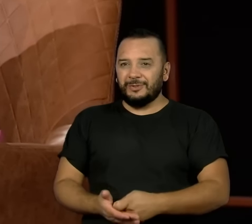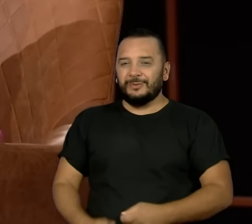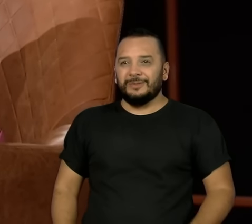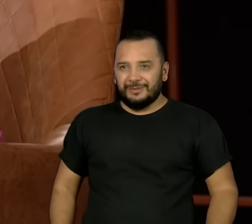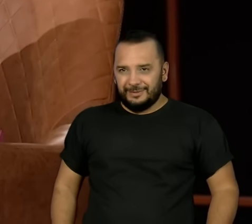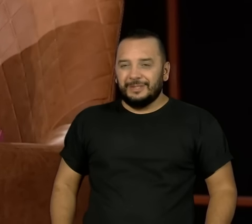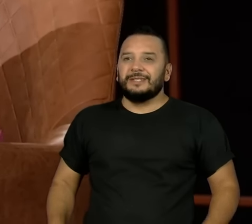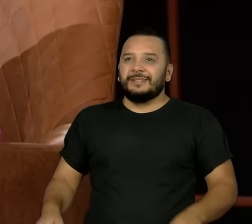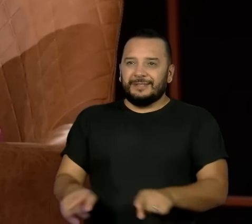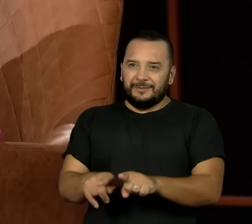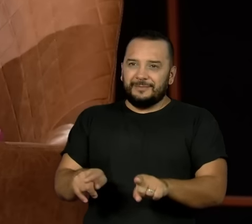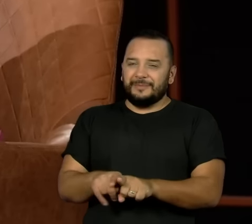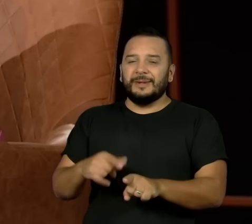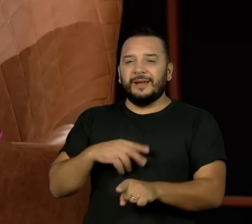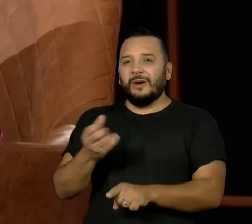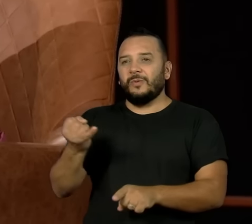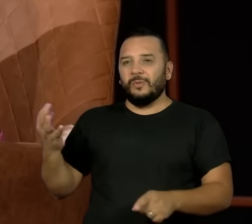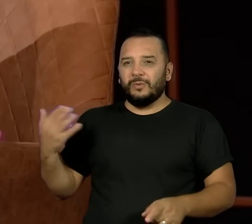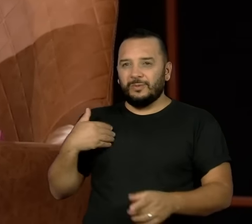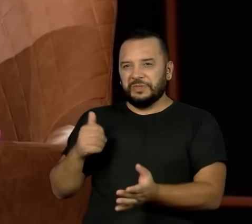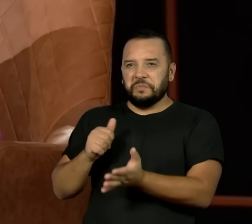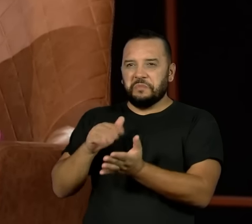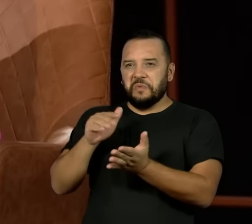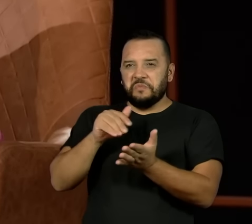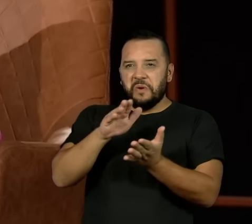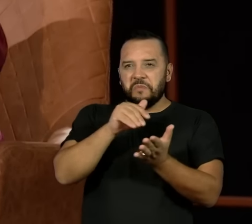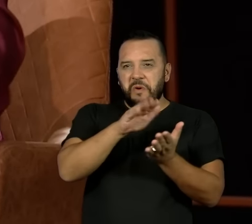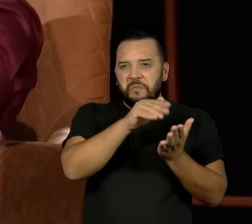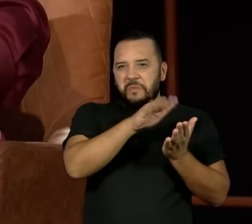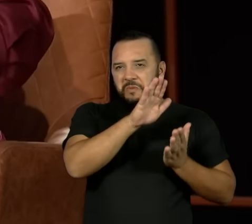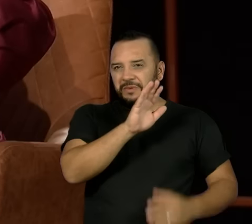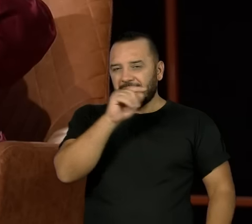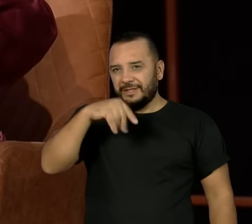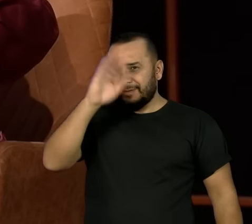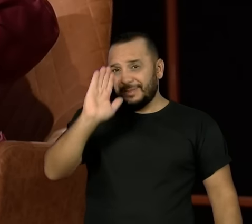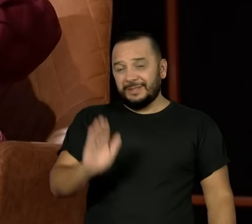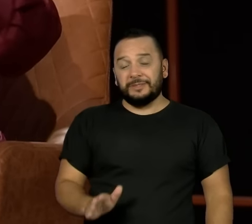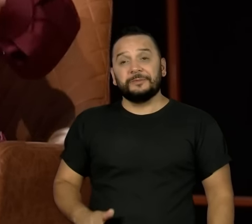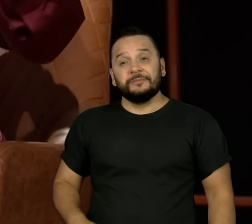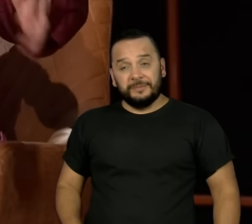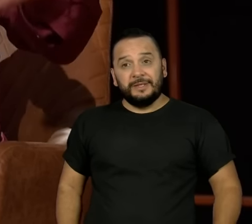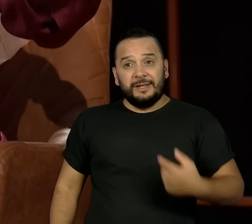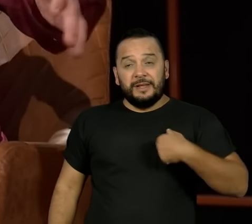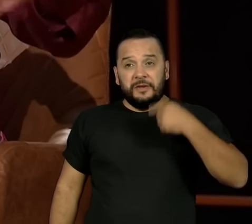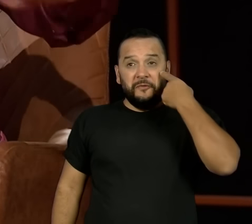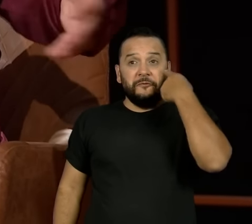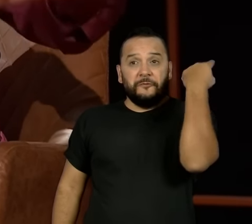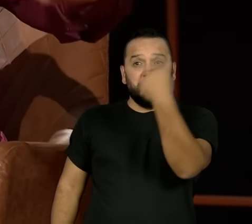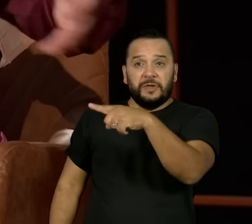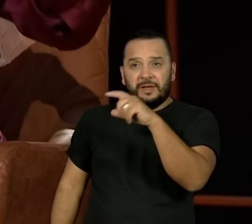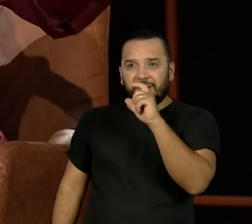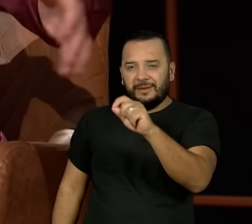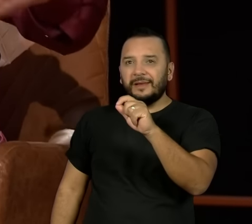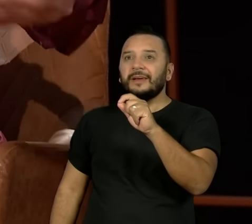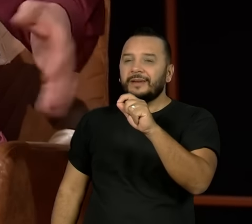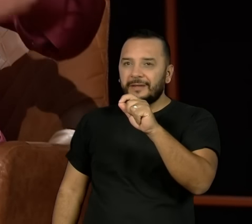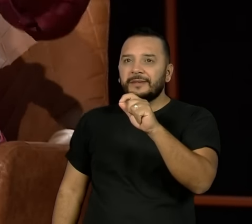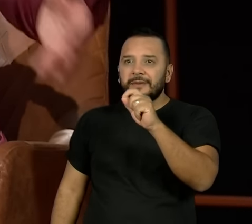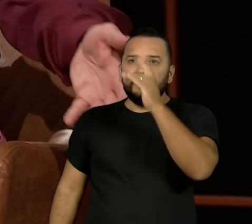Passei por cassações e tal, e por muitas coisas. Tudo isso, eu vi cair gente